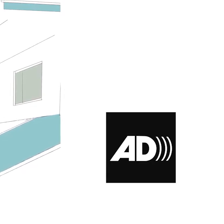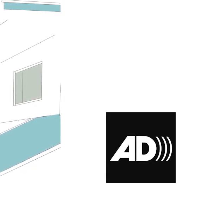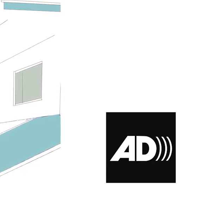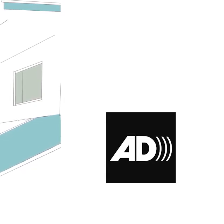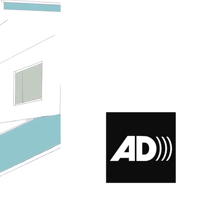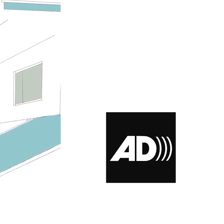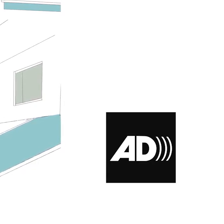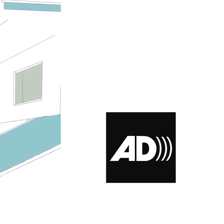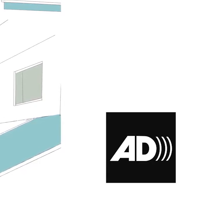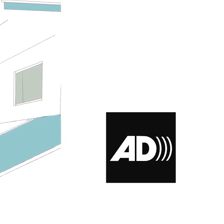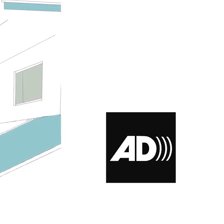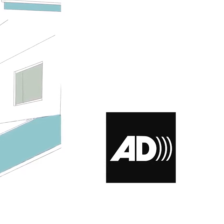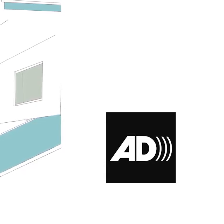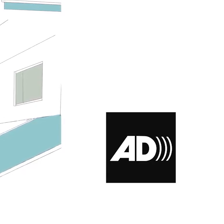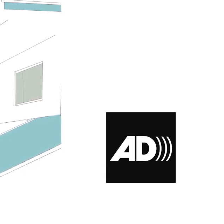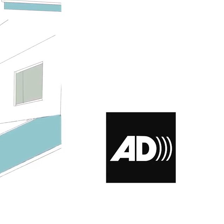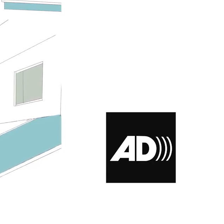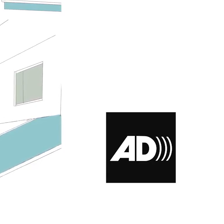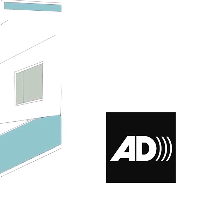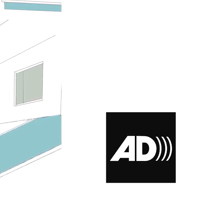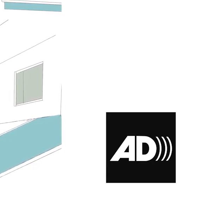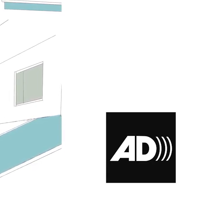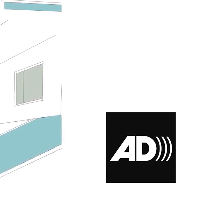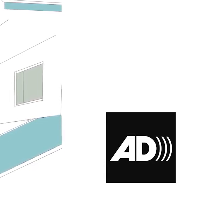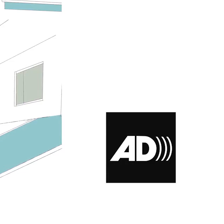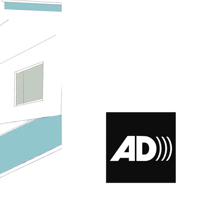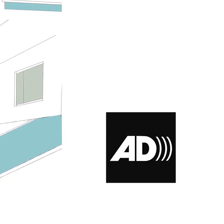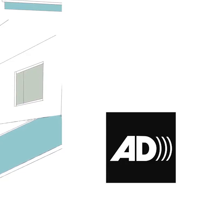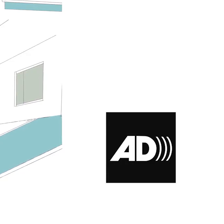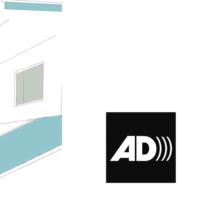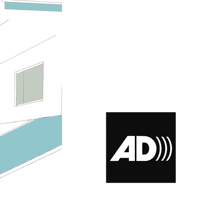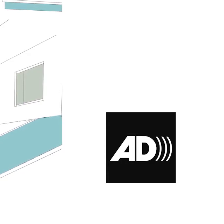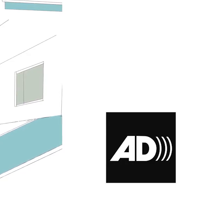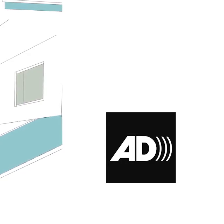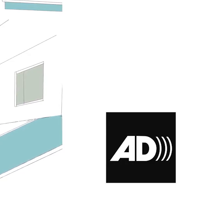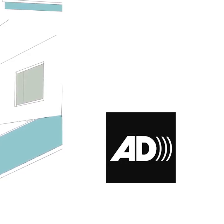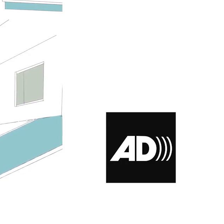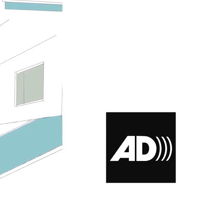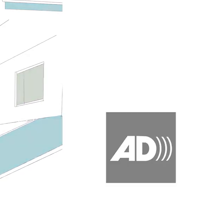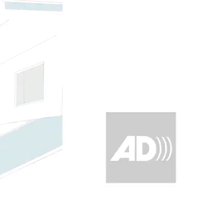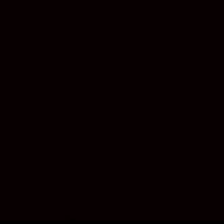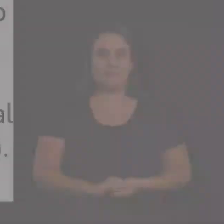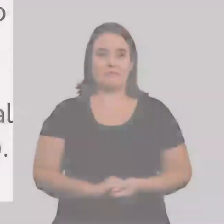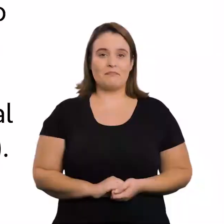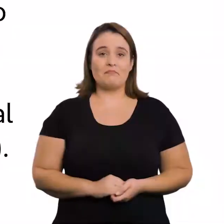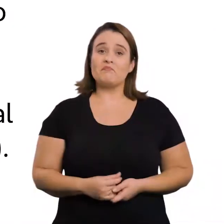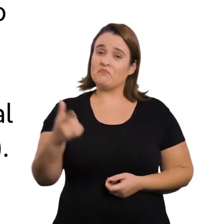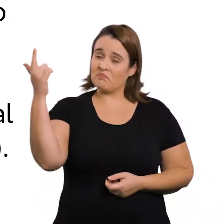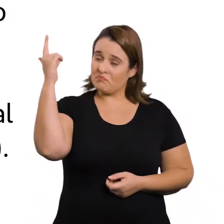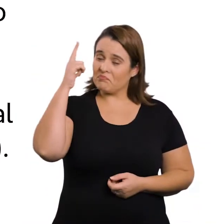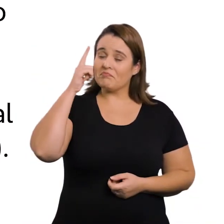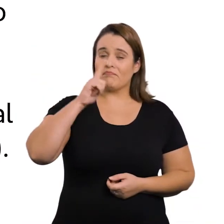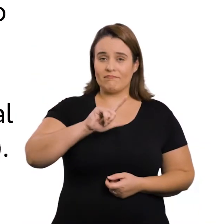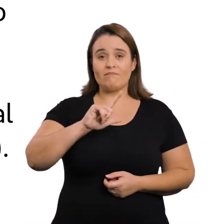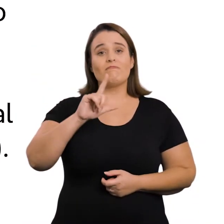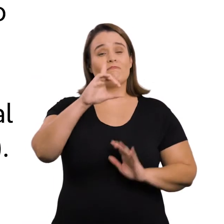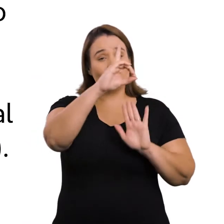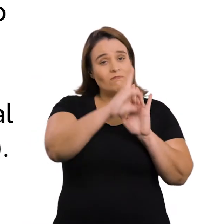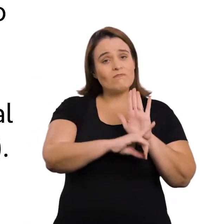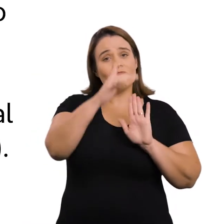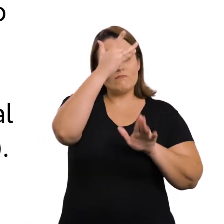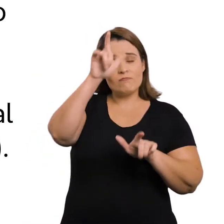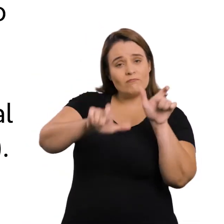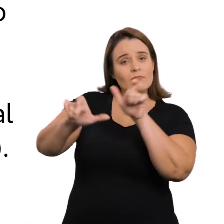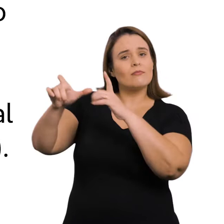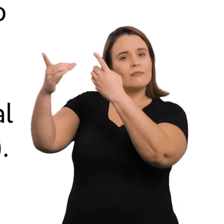parte inferior da imagem, há uma rampa acessível que dá acesso à entrada do prédio. A garantia de direitos às pessoas